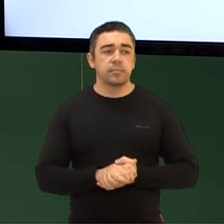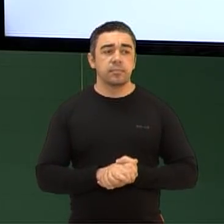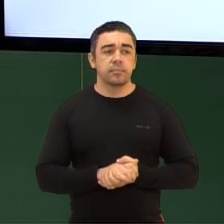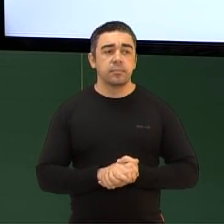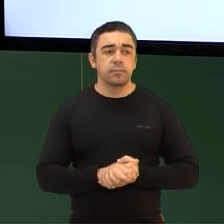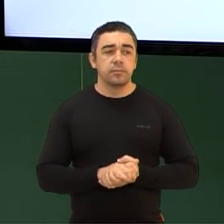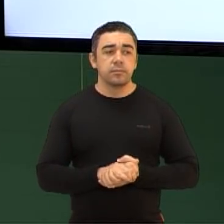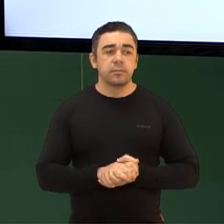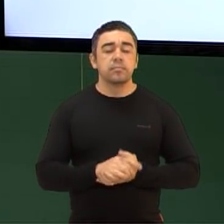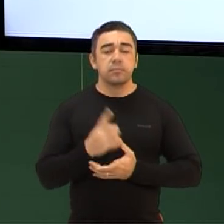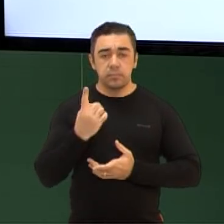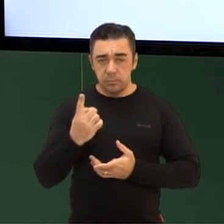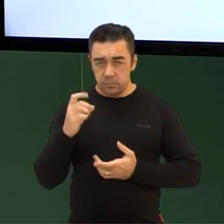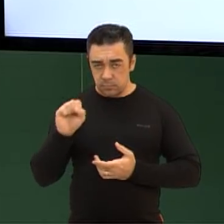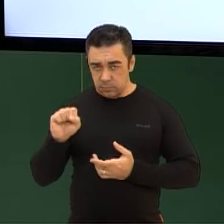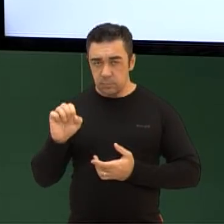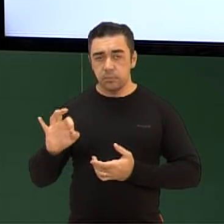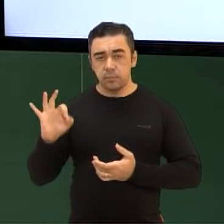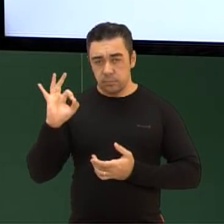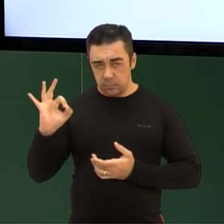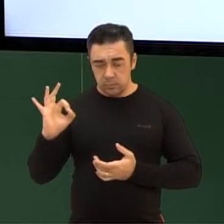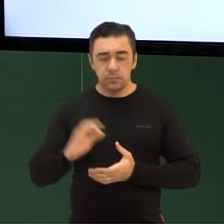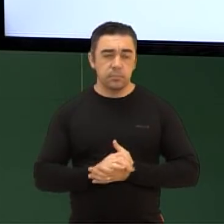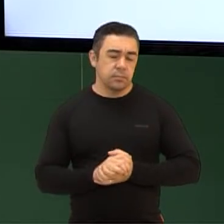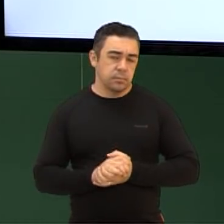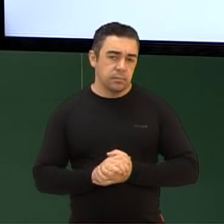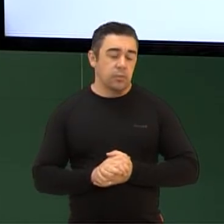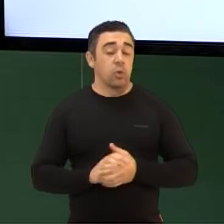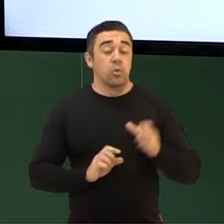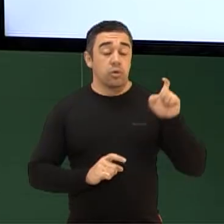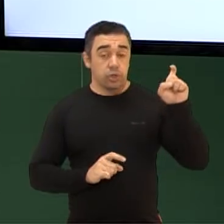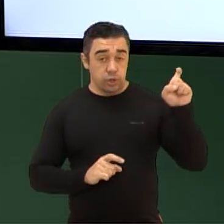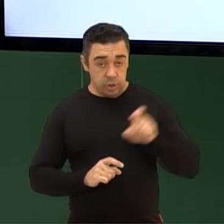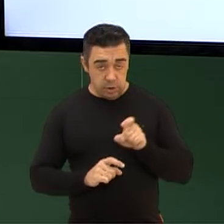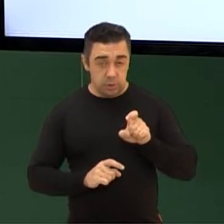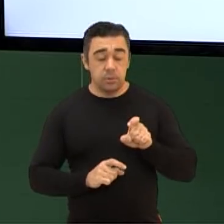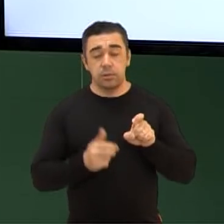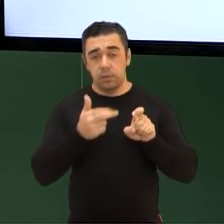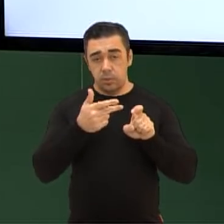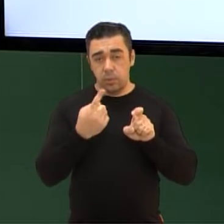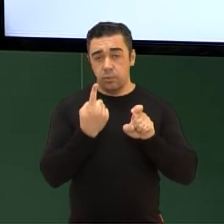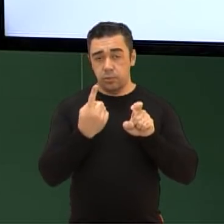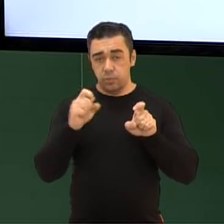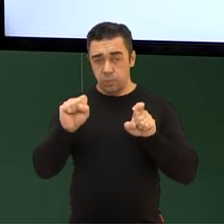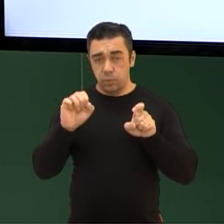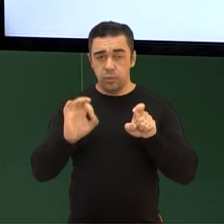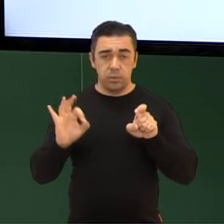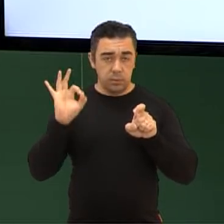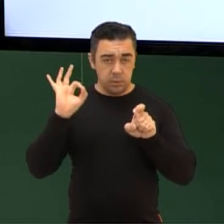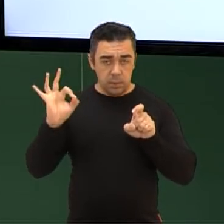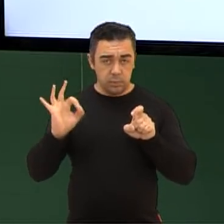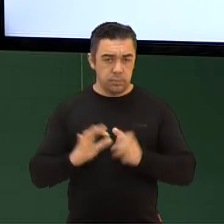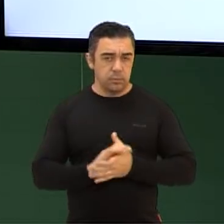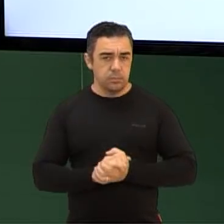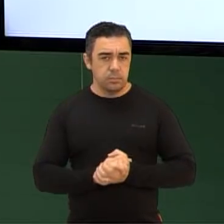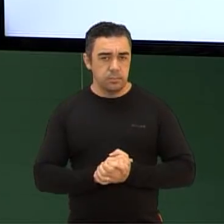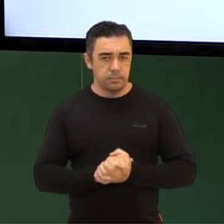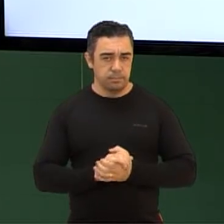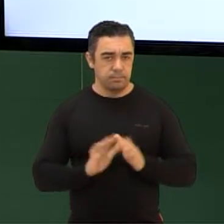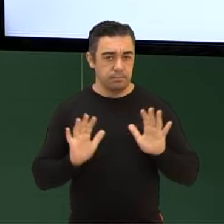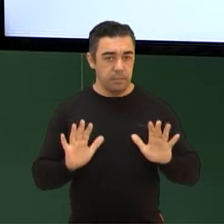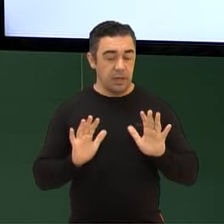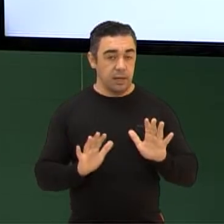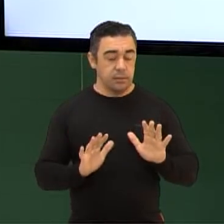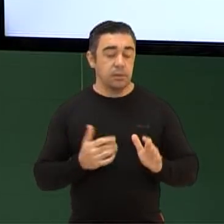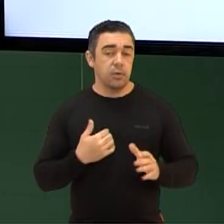a 18. Então, nós temos que o nosso x é igual a 18. Mas,